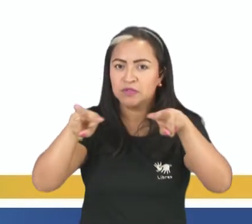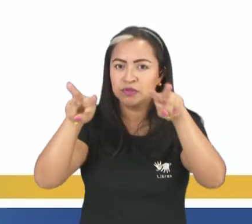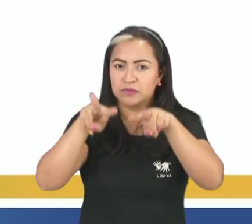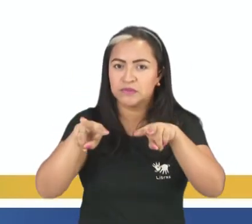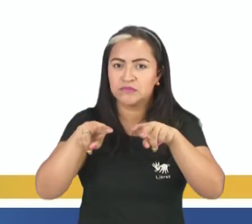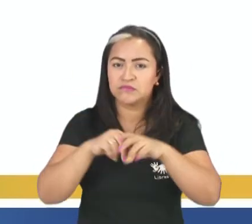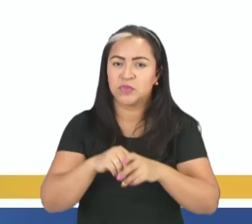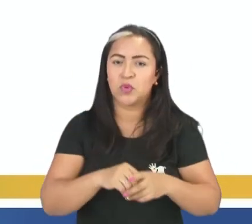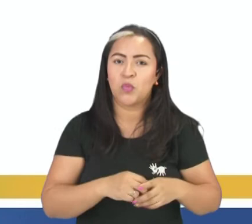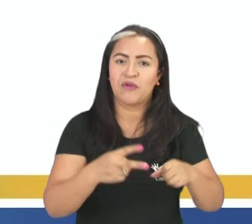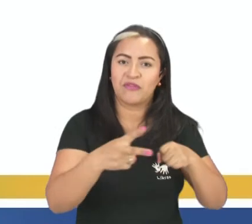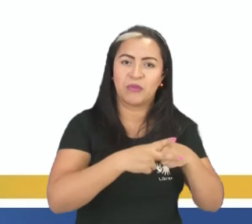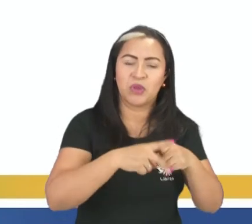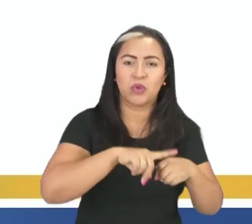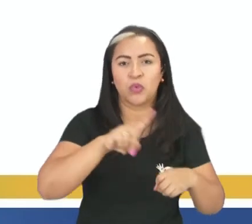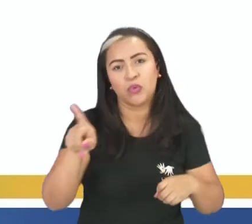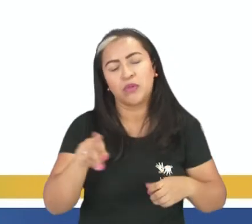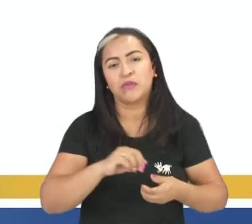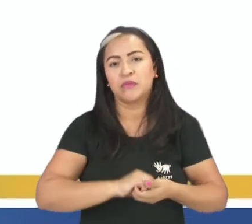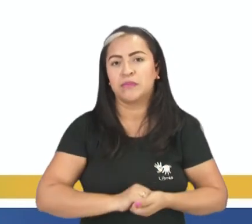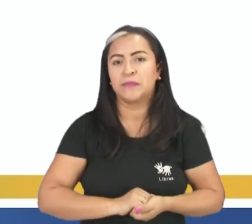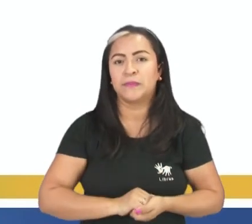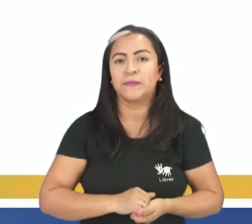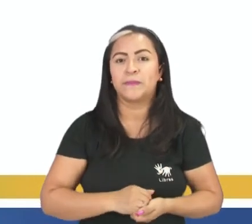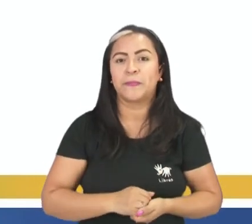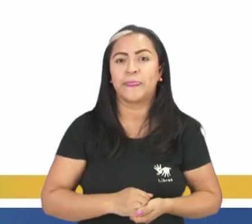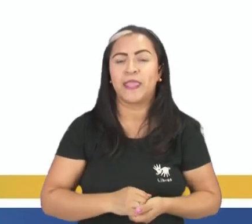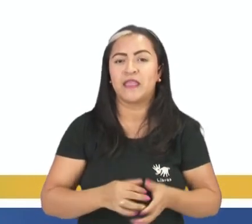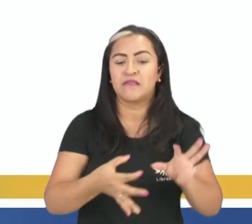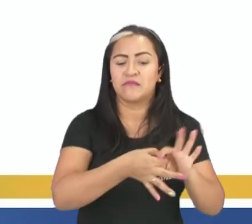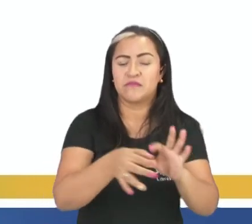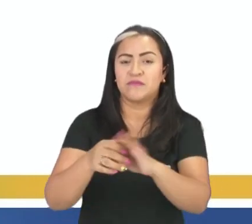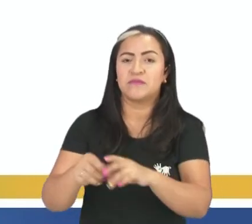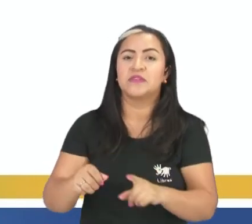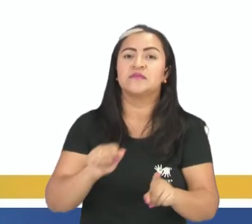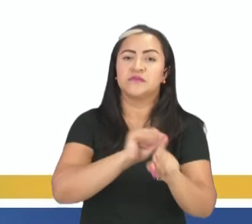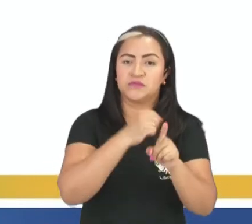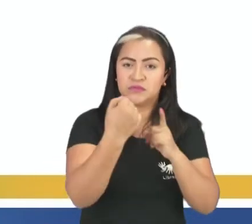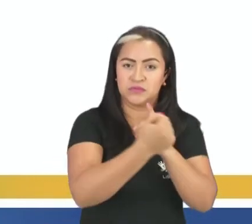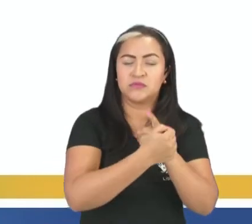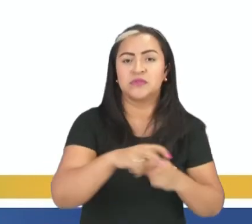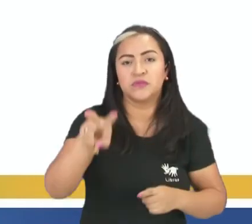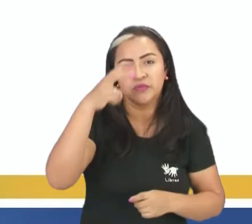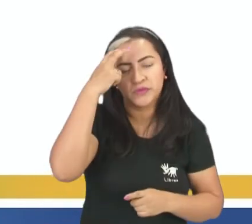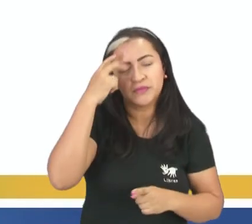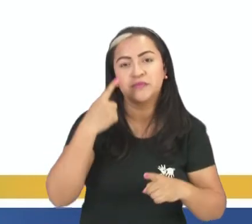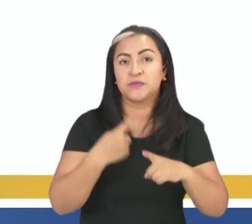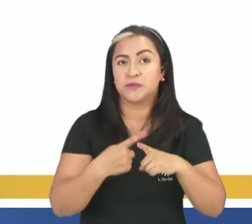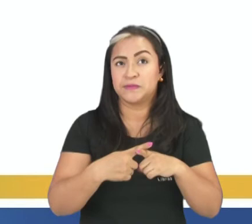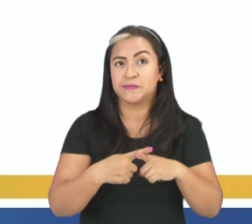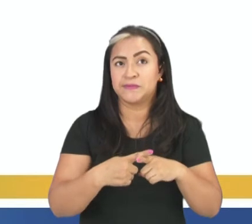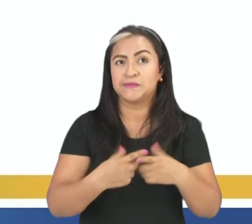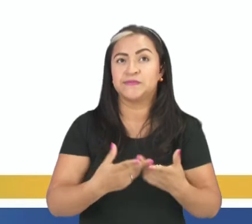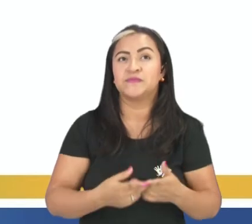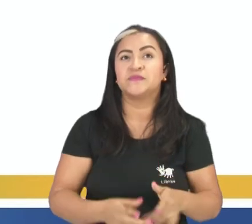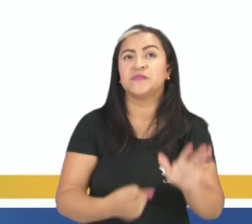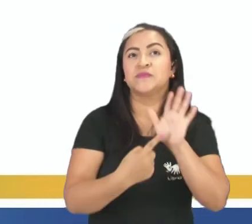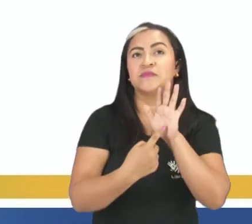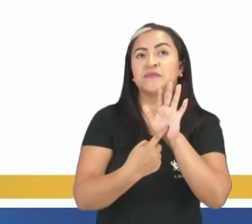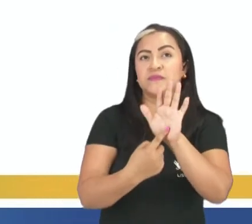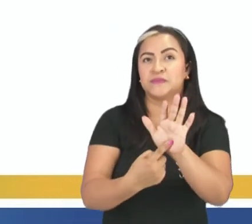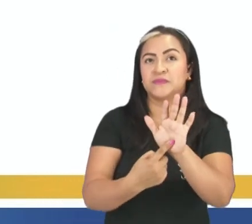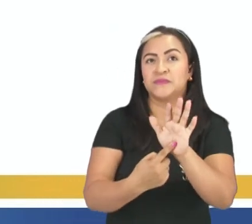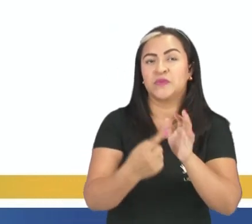é não verbal, e eles participam ali do mesmo contexto social e cultural de produção. Por quê? Apresentam um